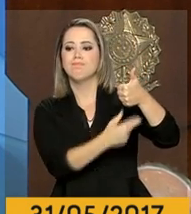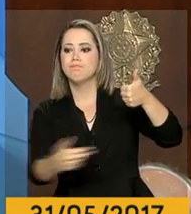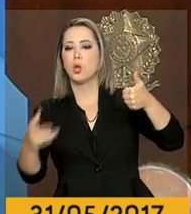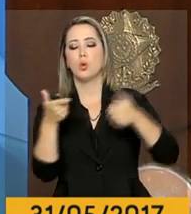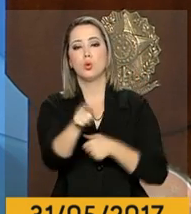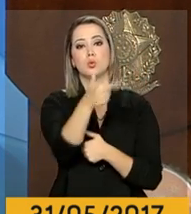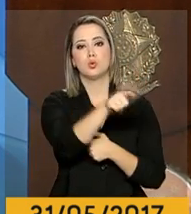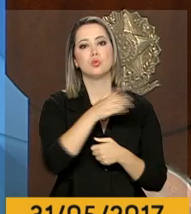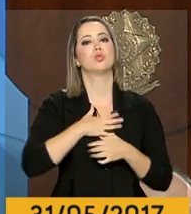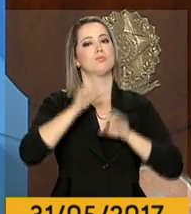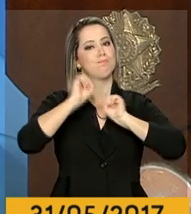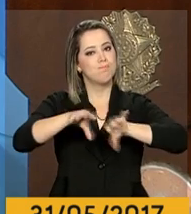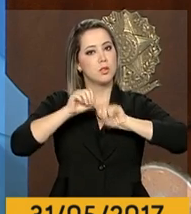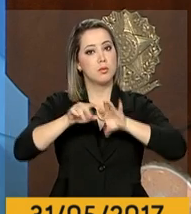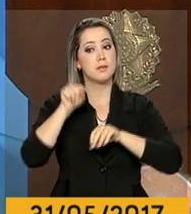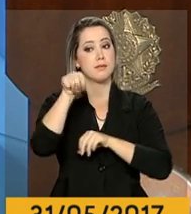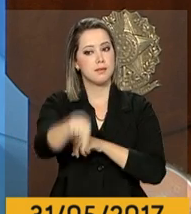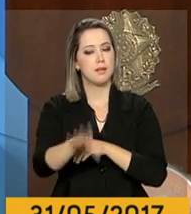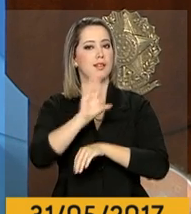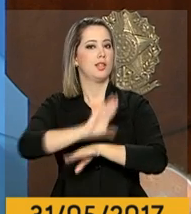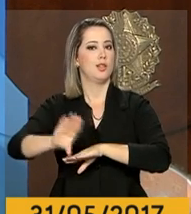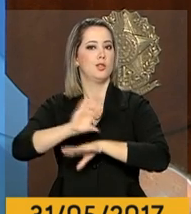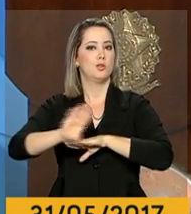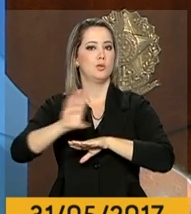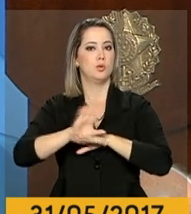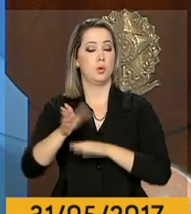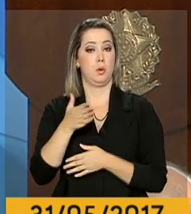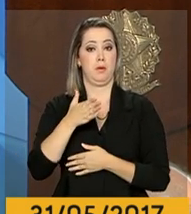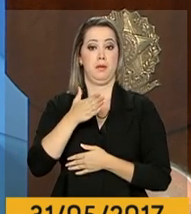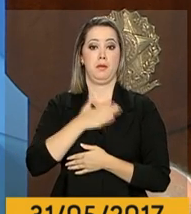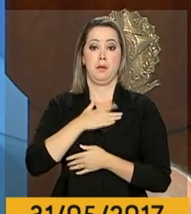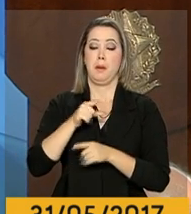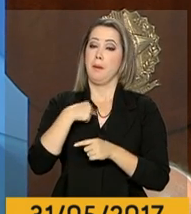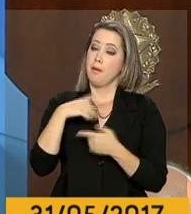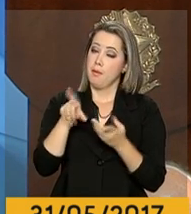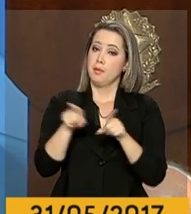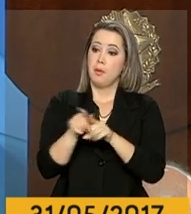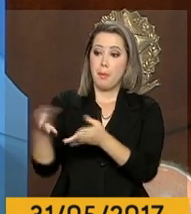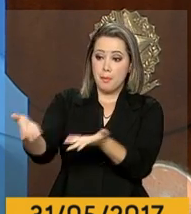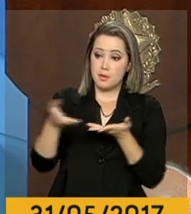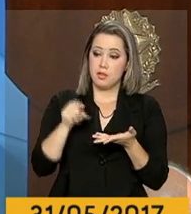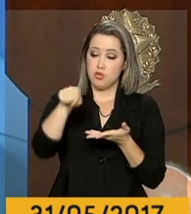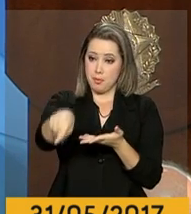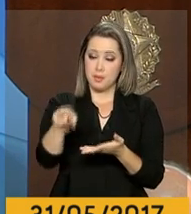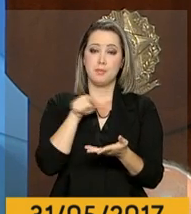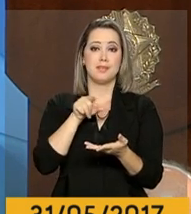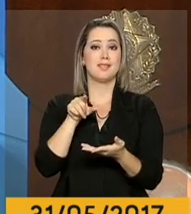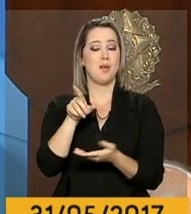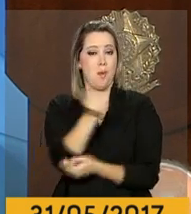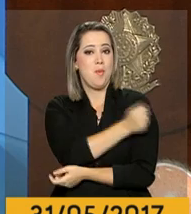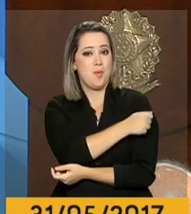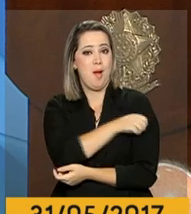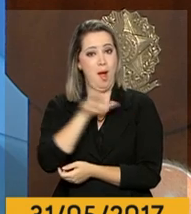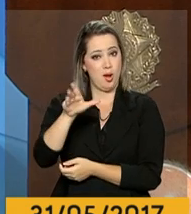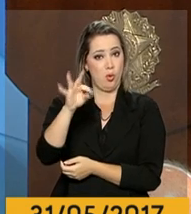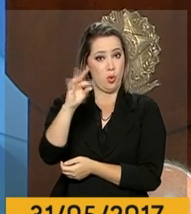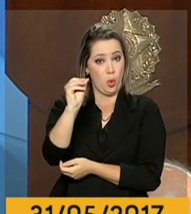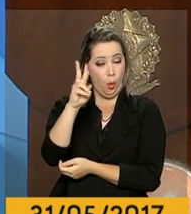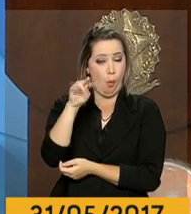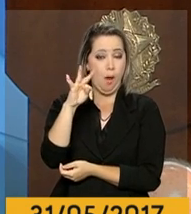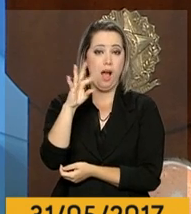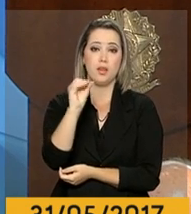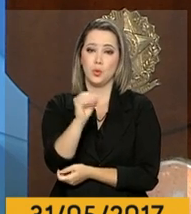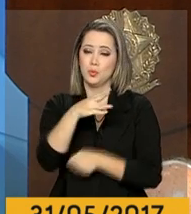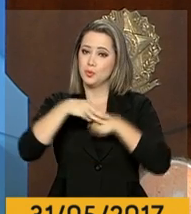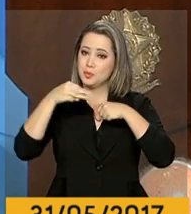em que lecionei naquele curso. Menos por mim e mais pela participação ativa do Torquato